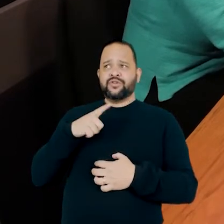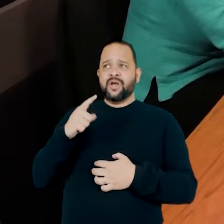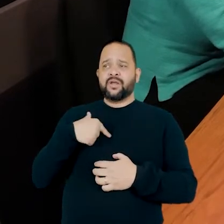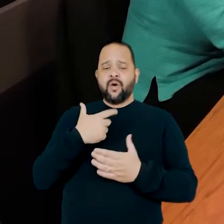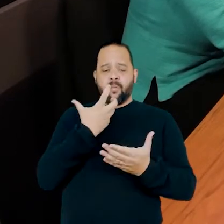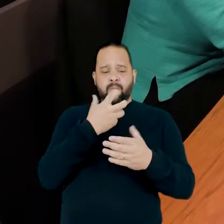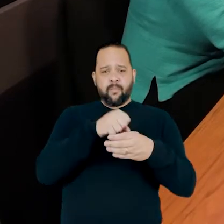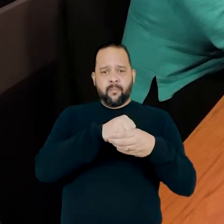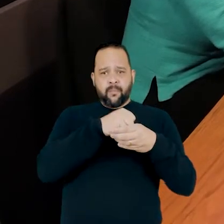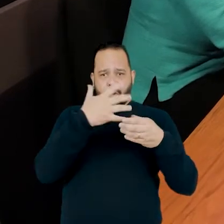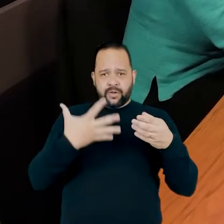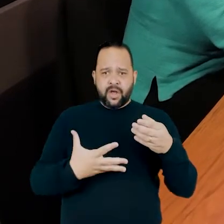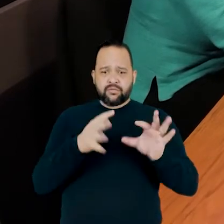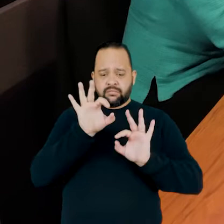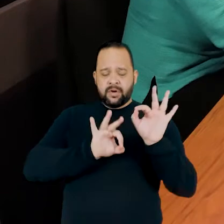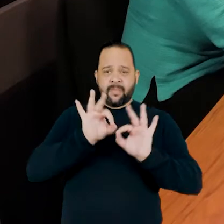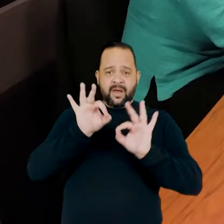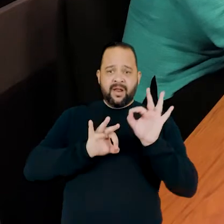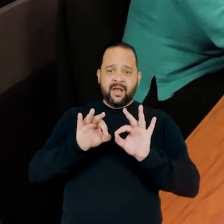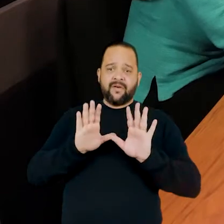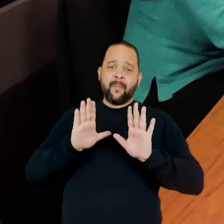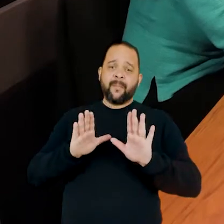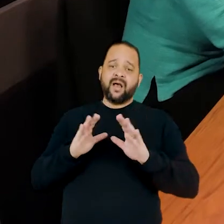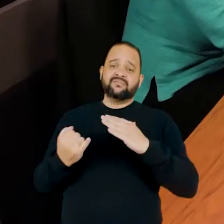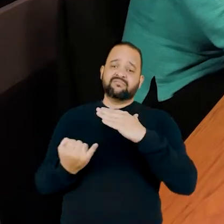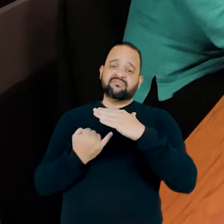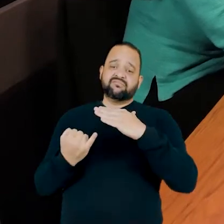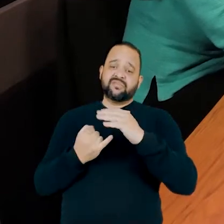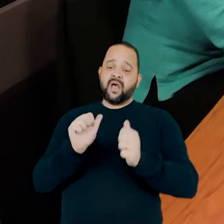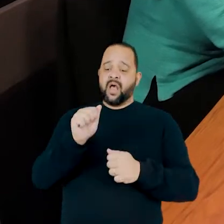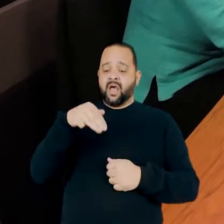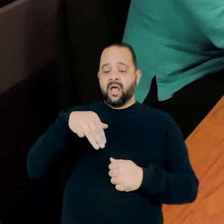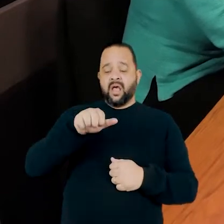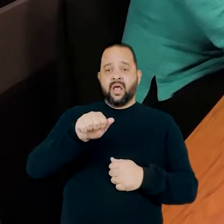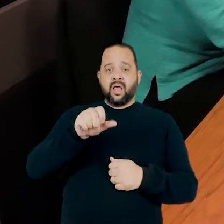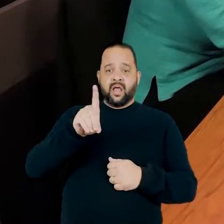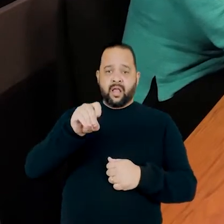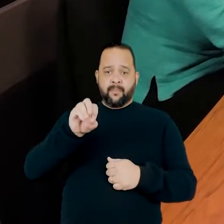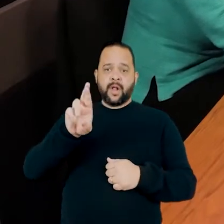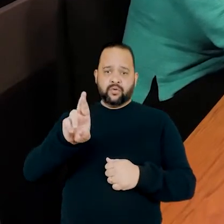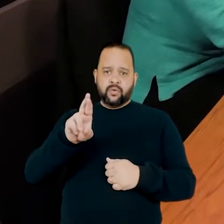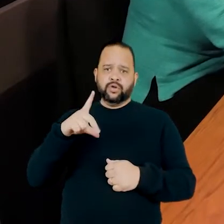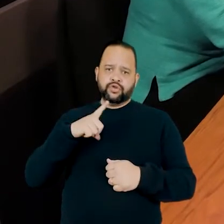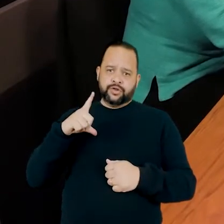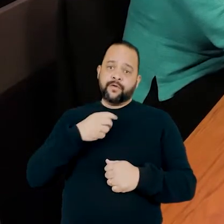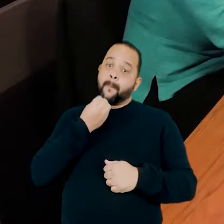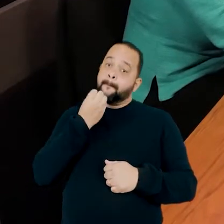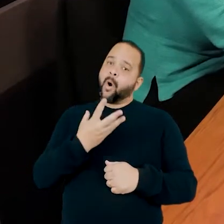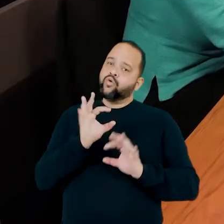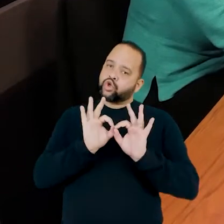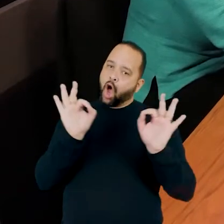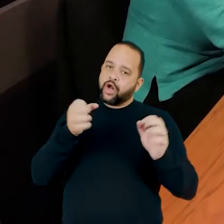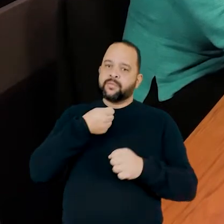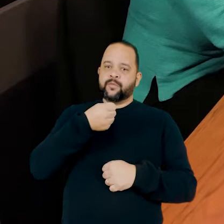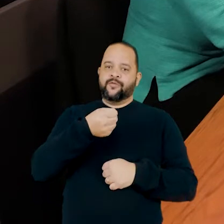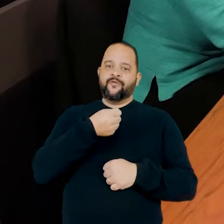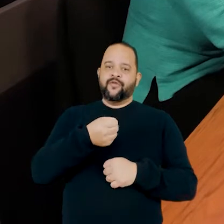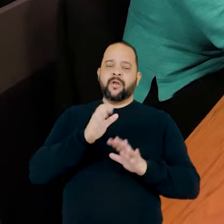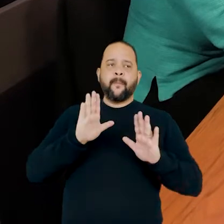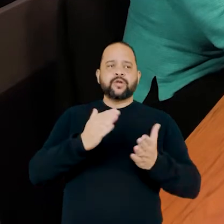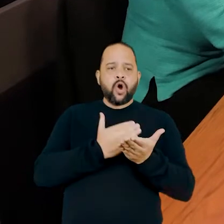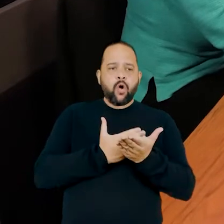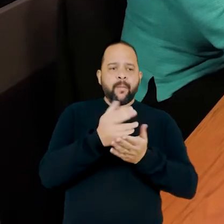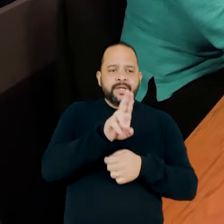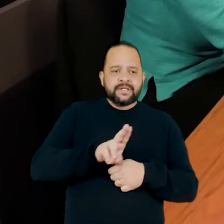conteúdo amador. Eu tinha, sei lá, ótimas interfaces, eu tive ótimos microfones. Mas quando eu tive o SM7B,